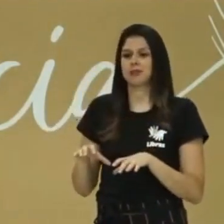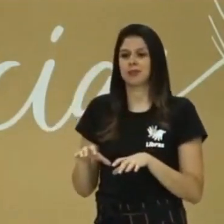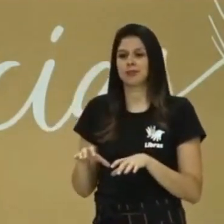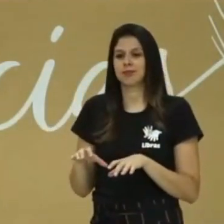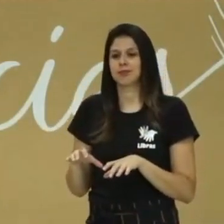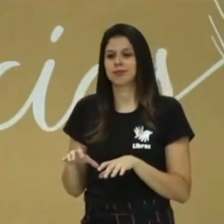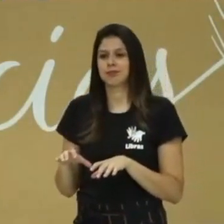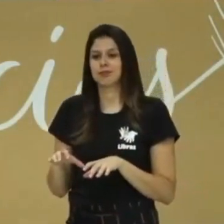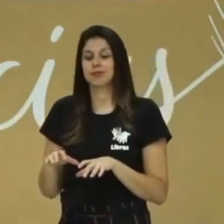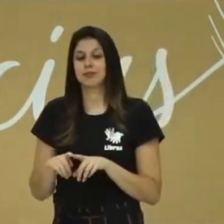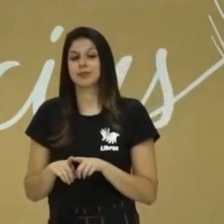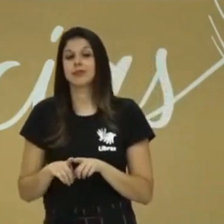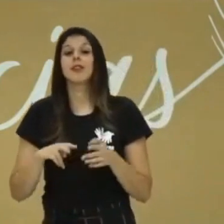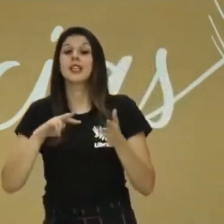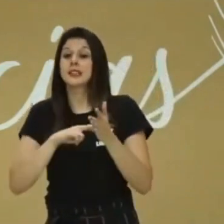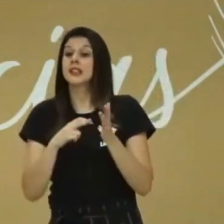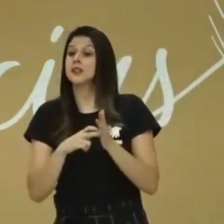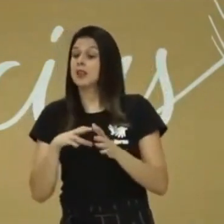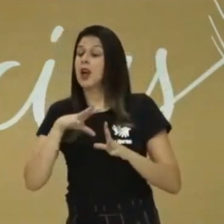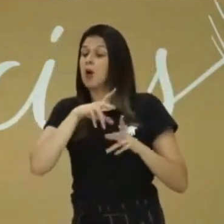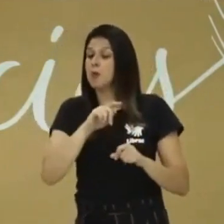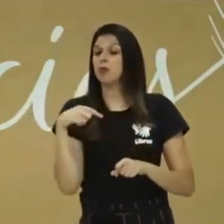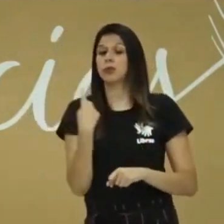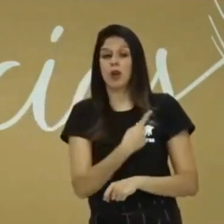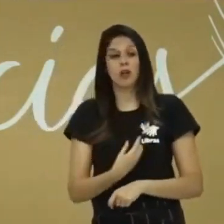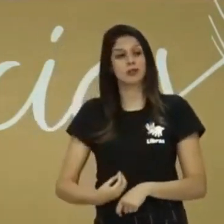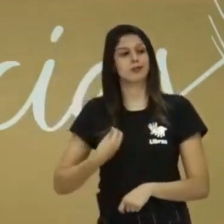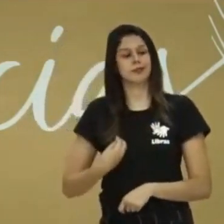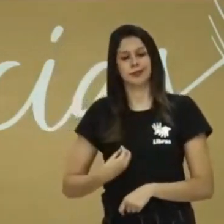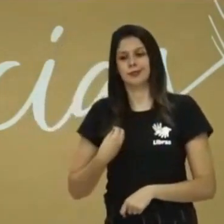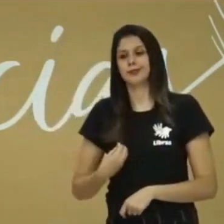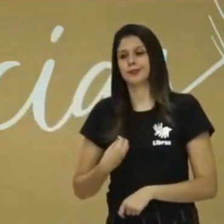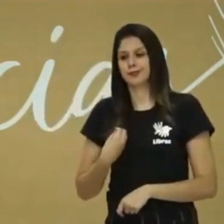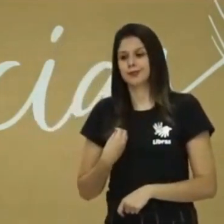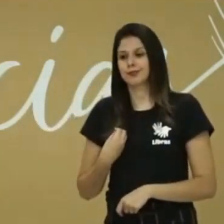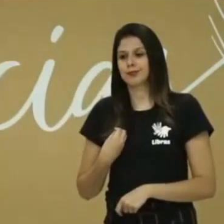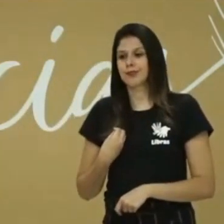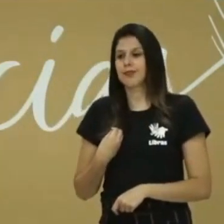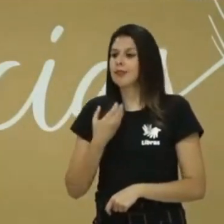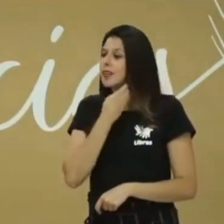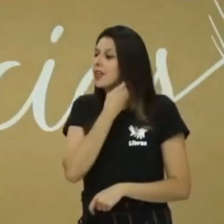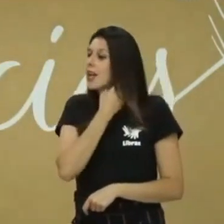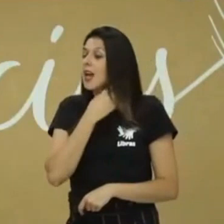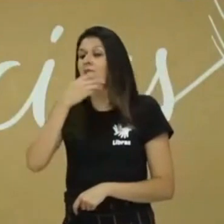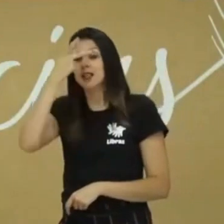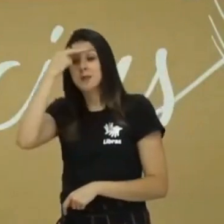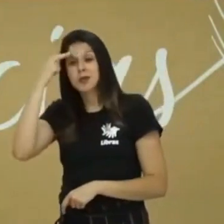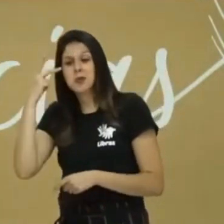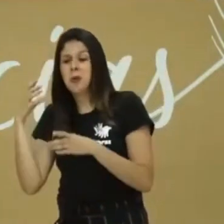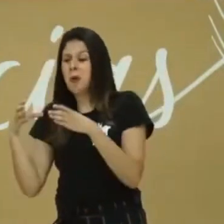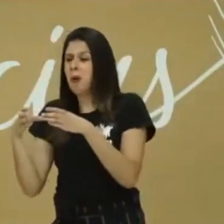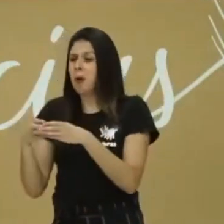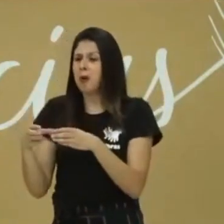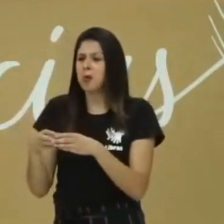recente e esse é o mundo que nós vivemos a e os grandes bilionários desse mundo